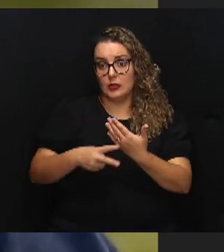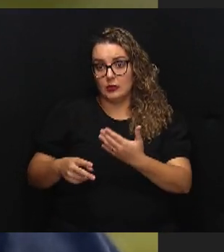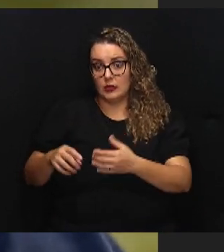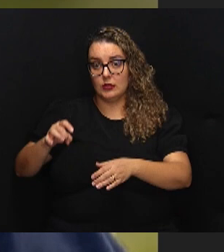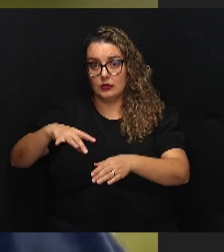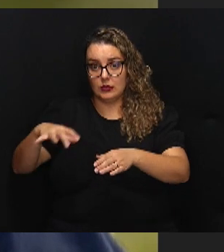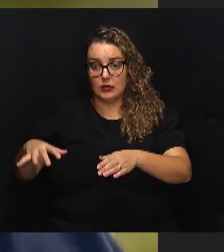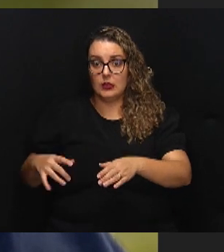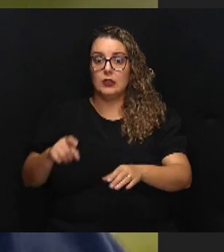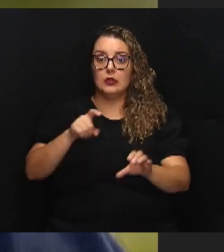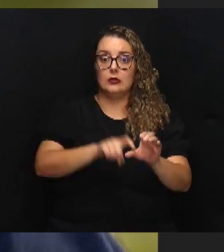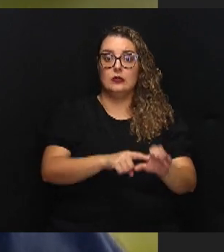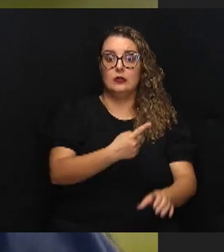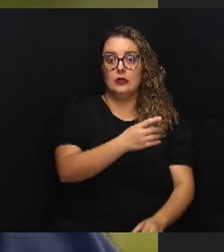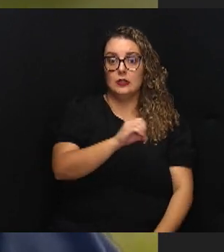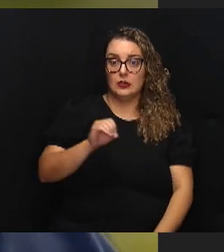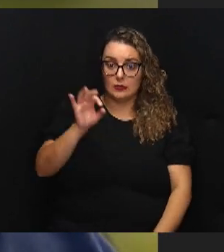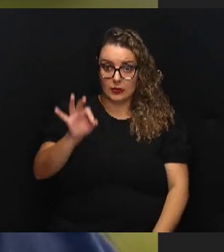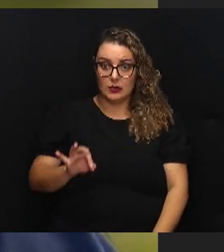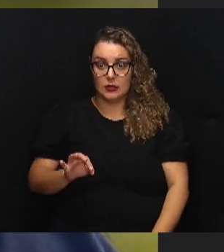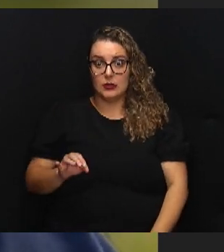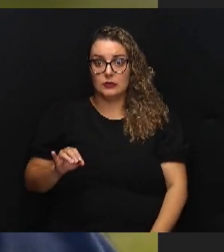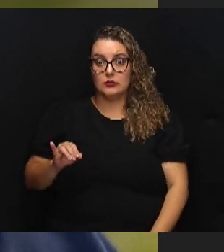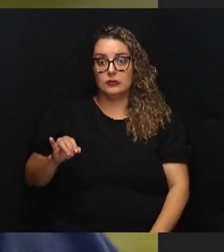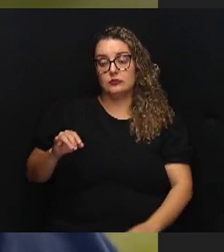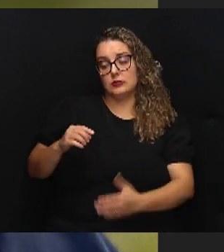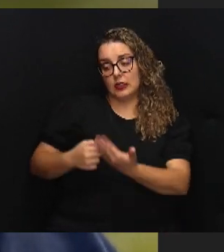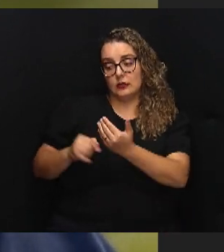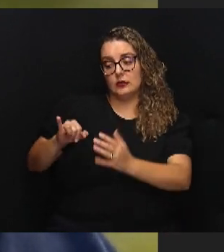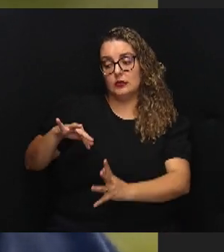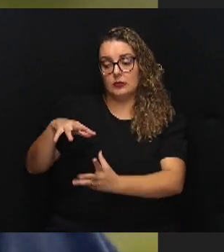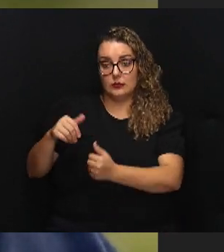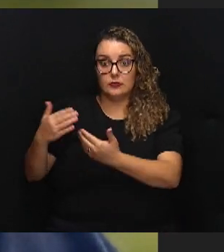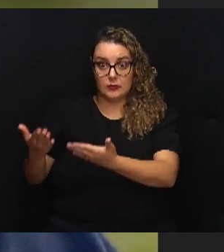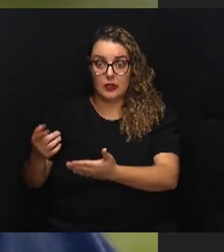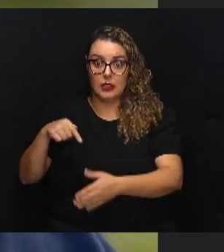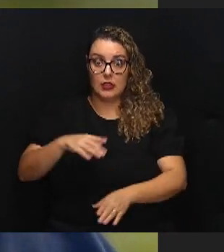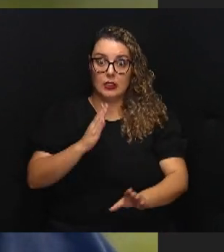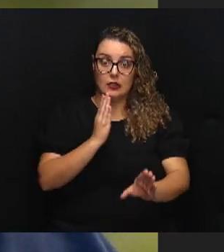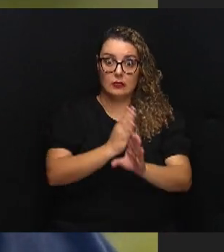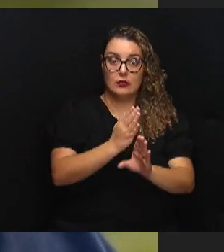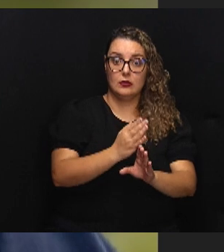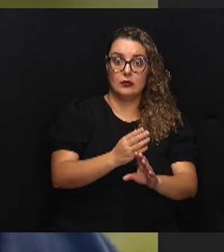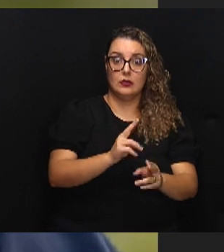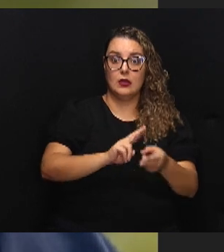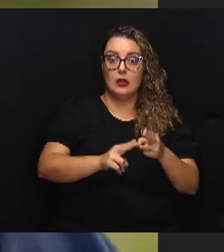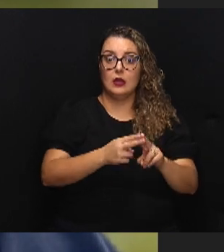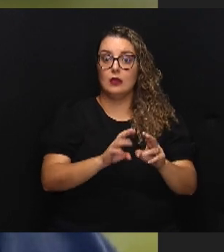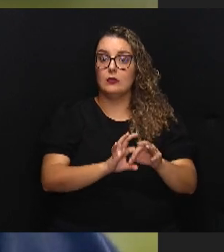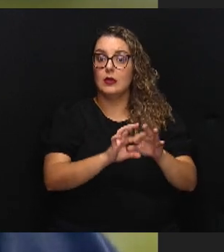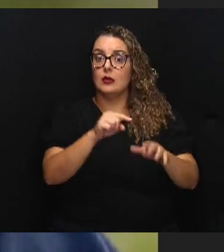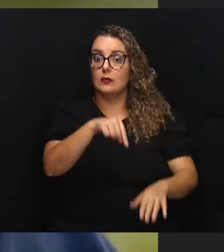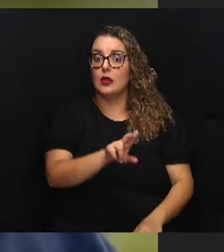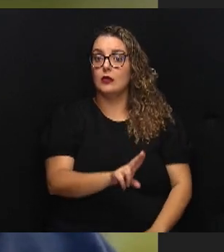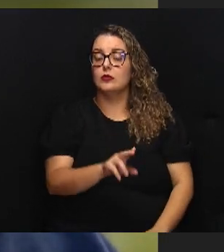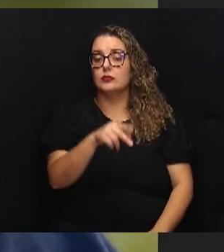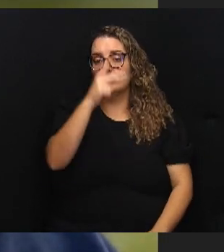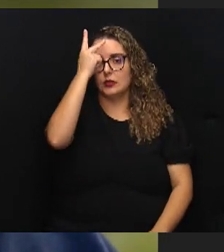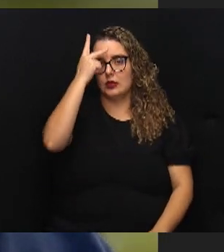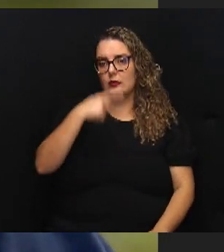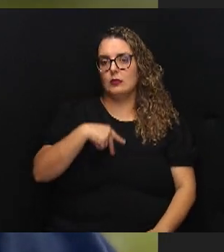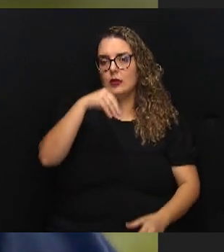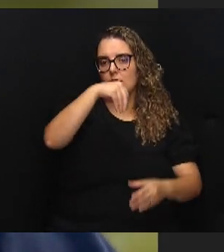depende 100% de tecnologia importada. Então, essa descoberta é uma tecnologia habilitadora para